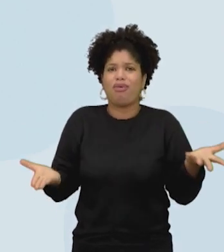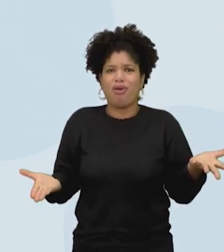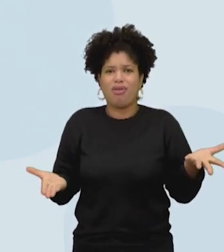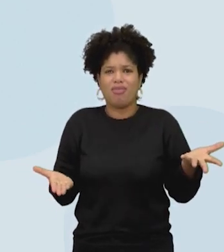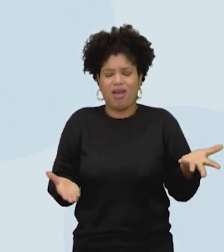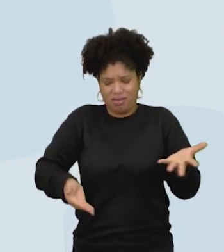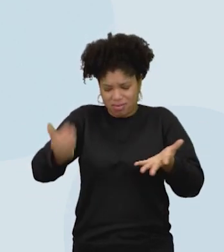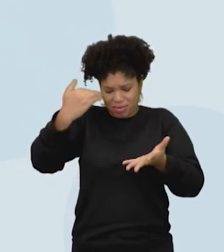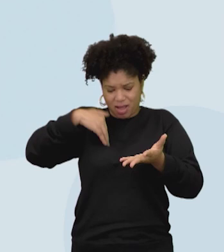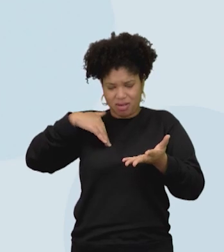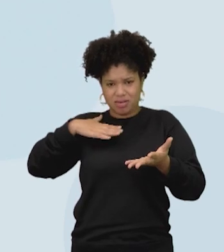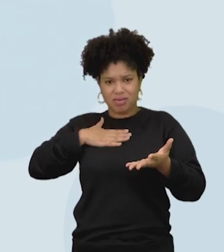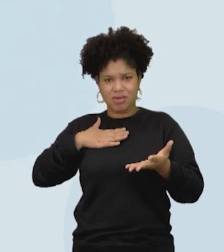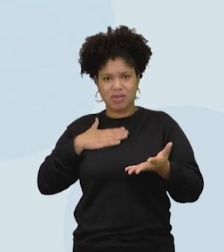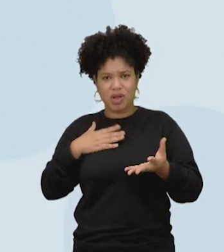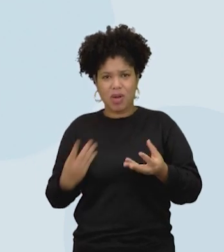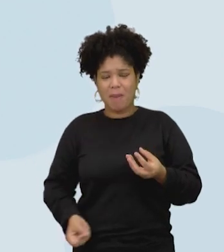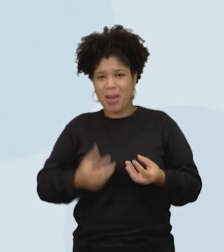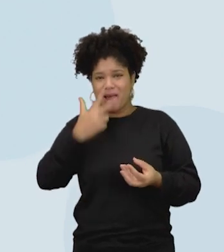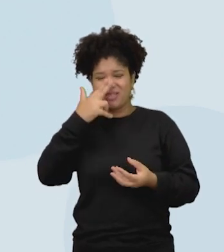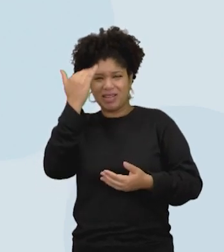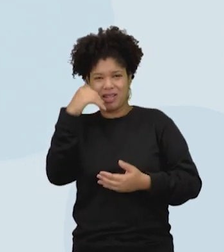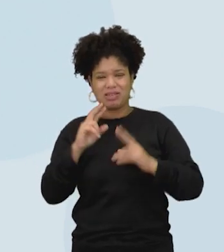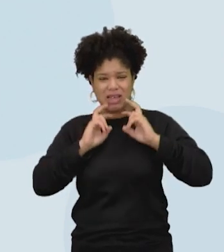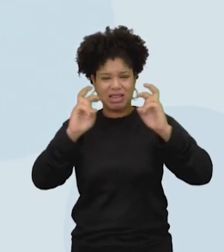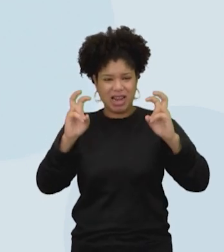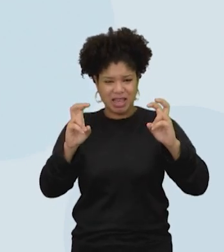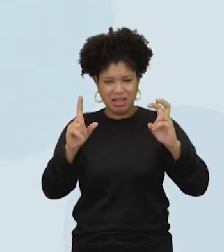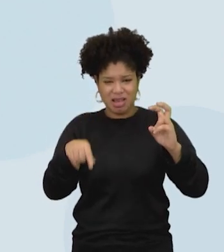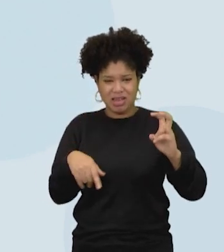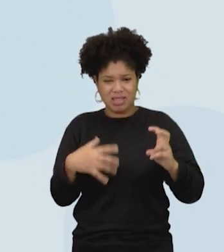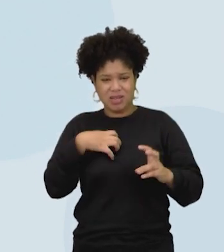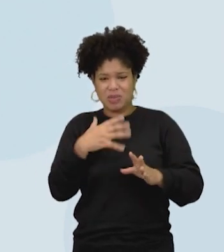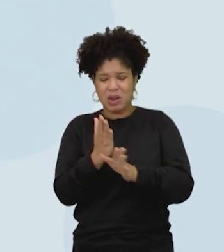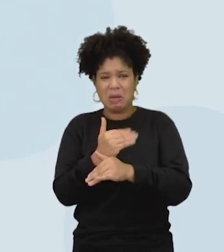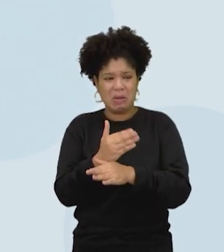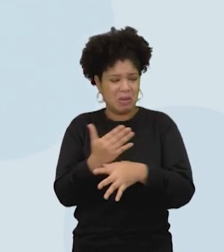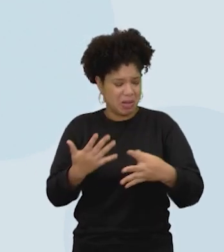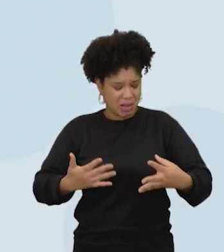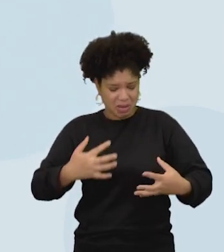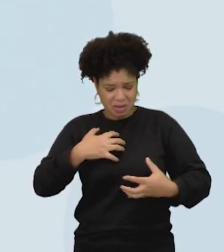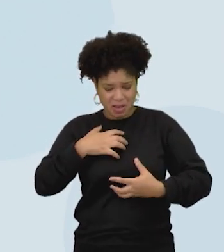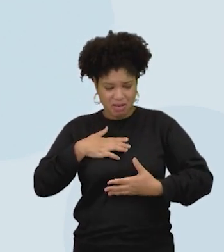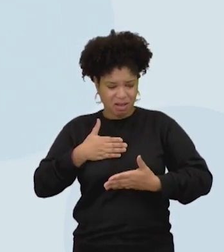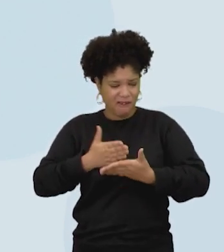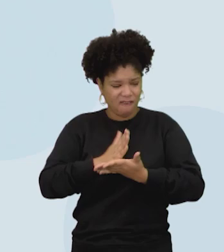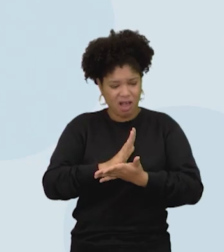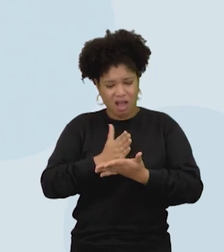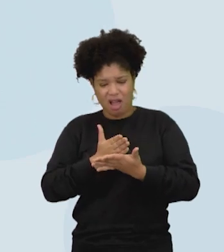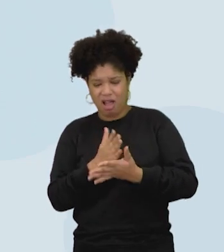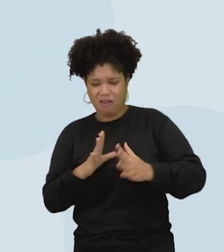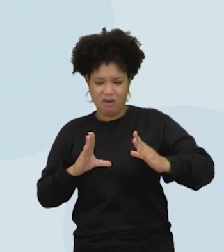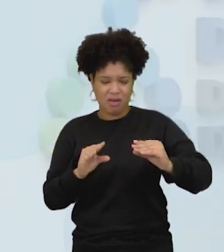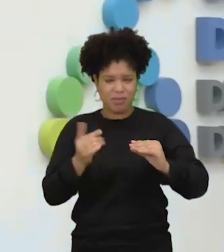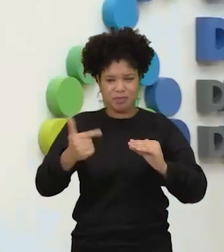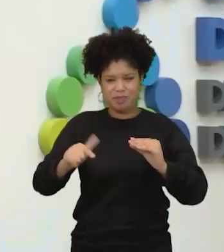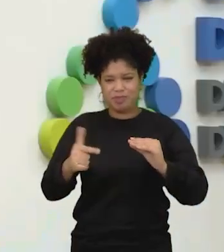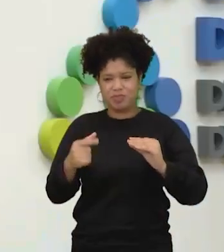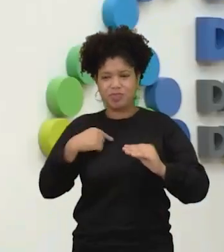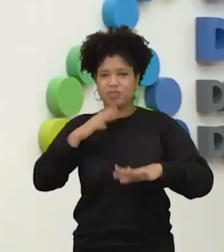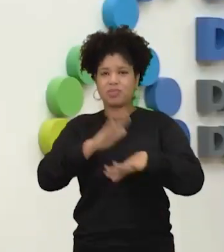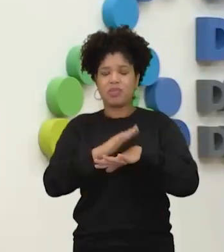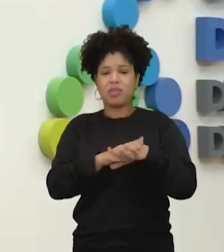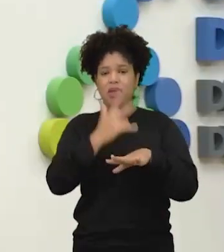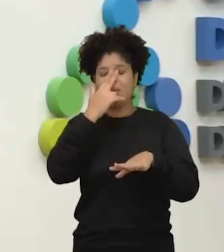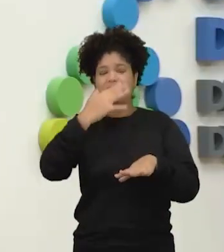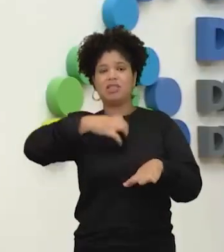dentro de mim. Alguma coisa que grita dentro de mim. Um remorso, algo que está desconfortável, alguma coisa que eu fiz e